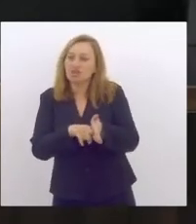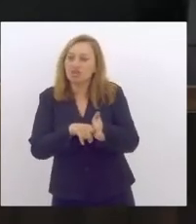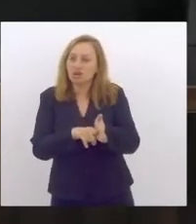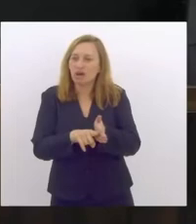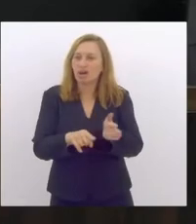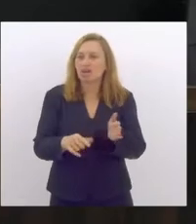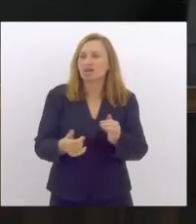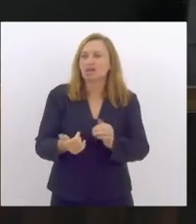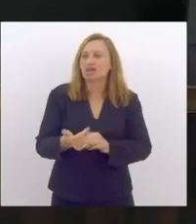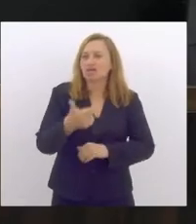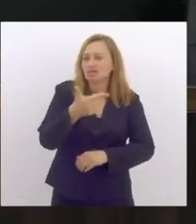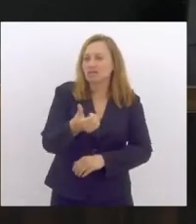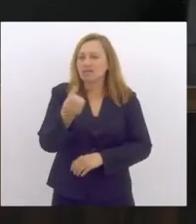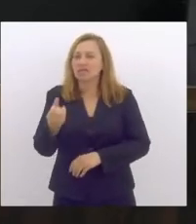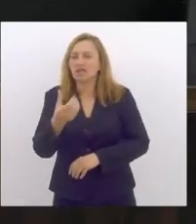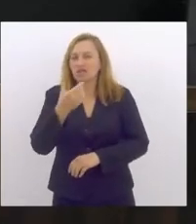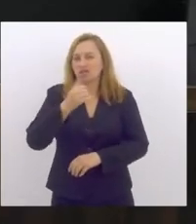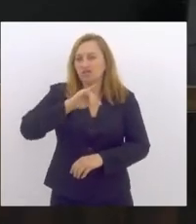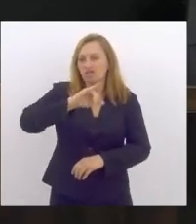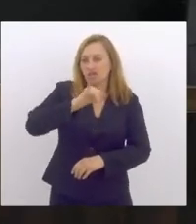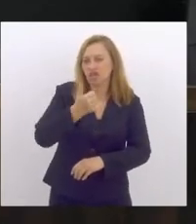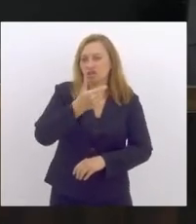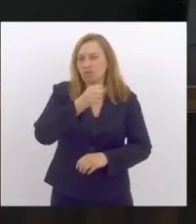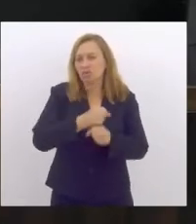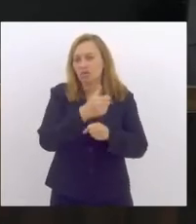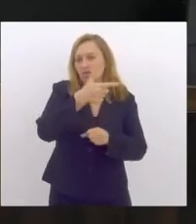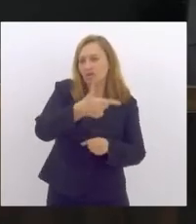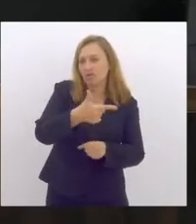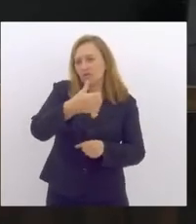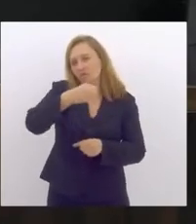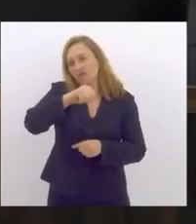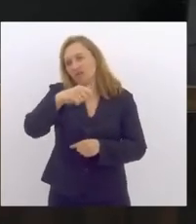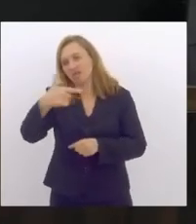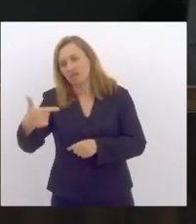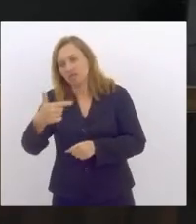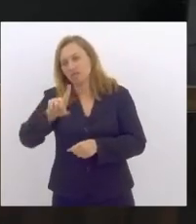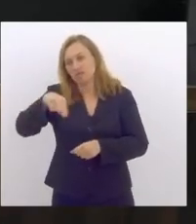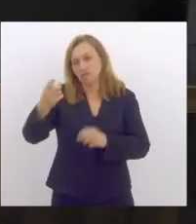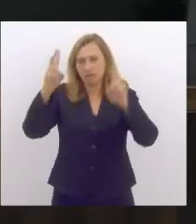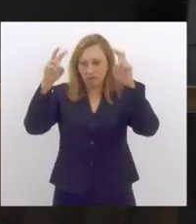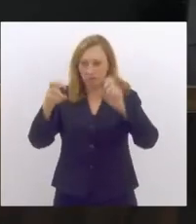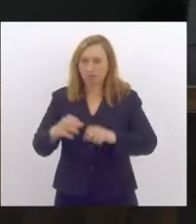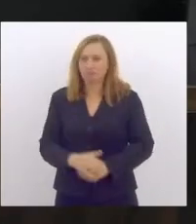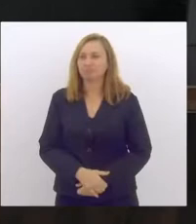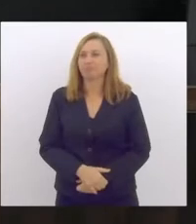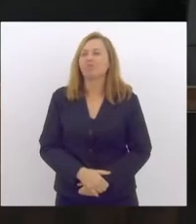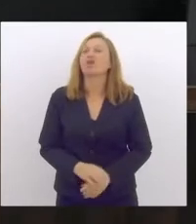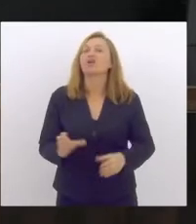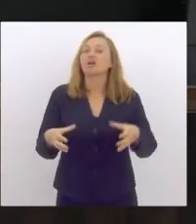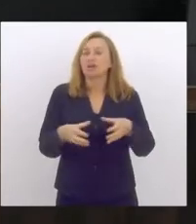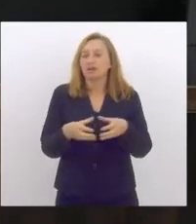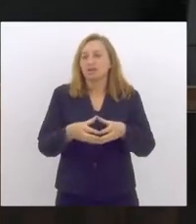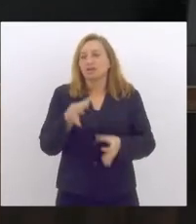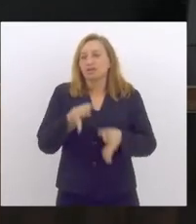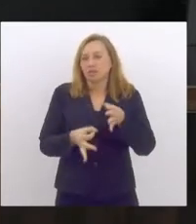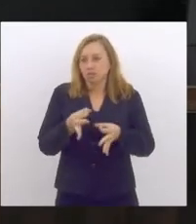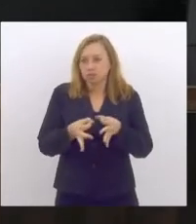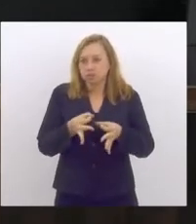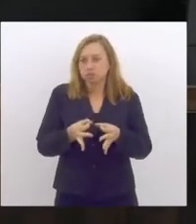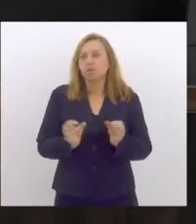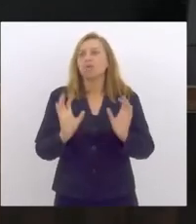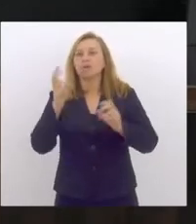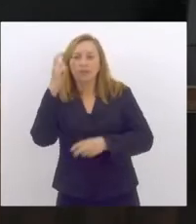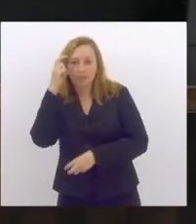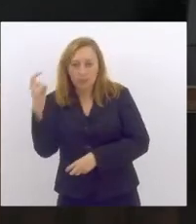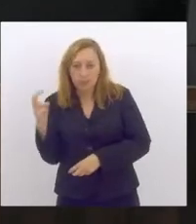1954, de 26 de janeiro de 92, e dá outras providências. Pendente de pareceres das comissões de Constituição e Justiça, de